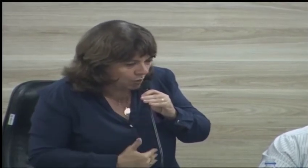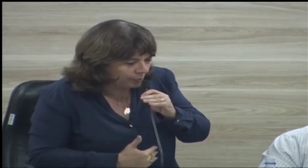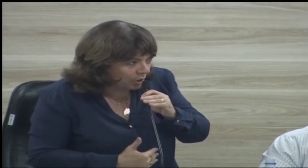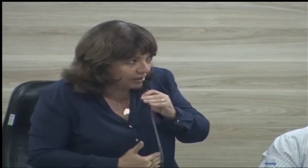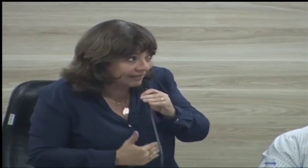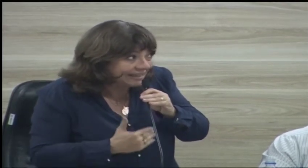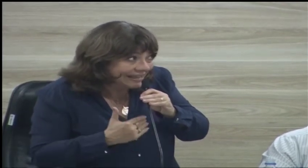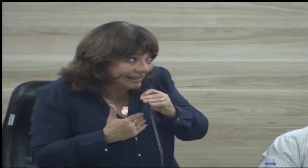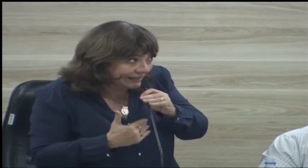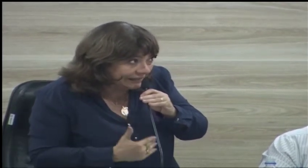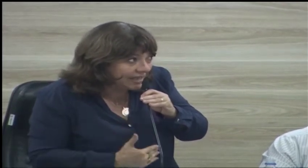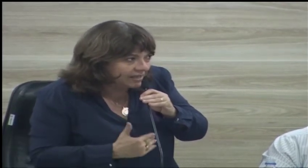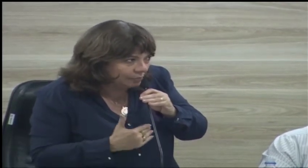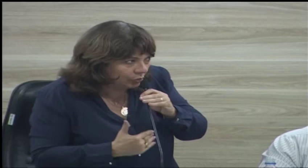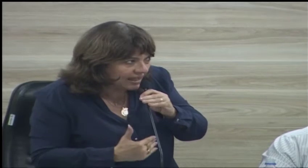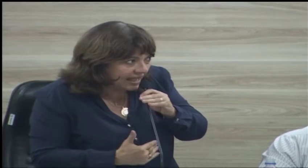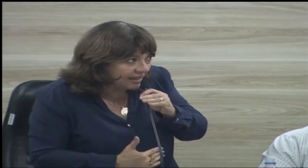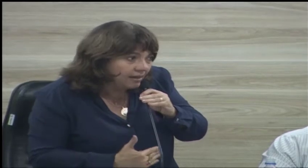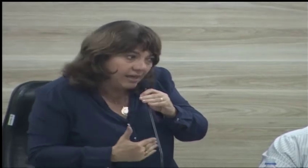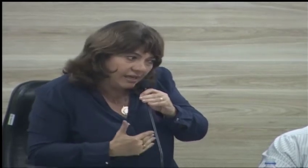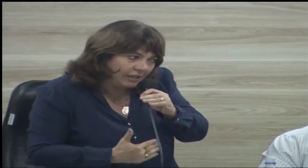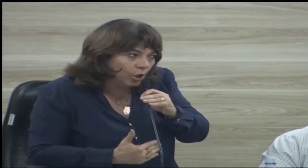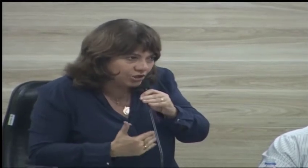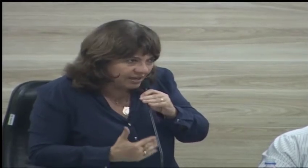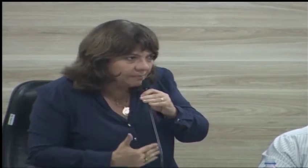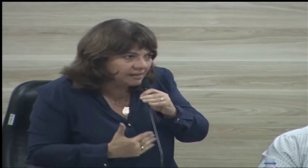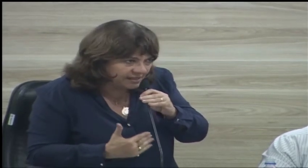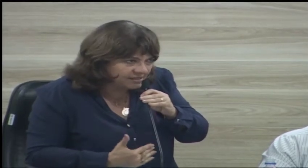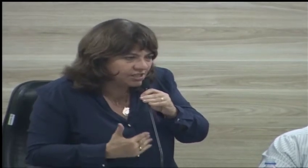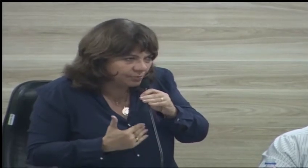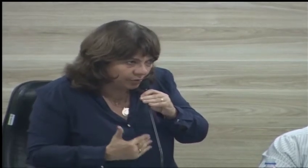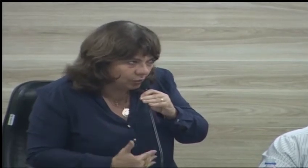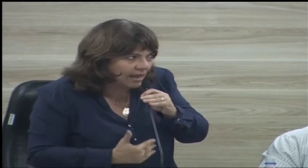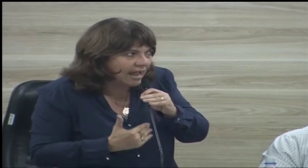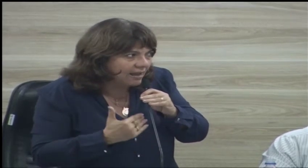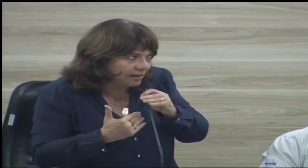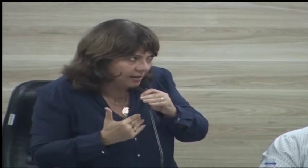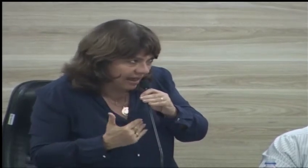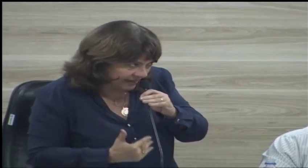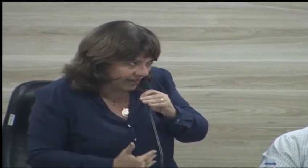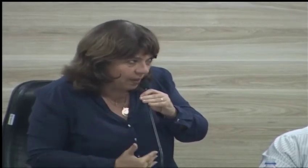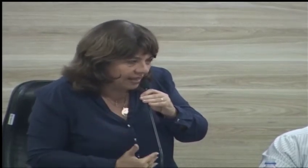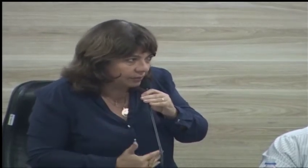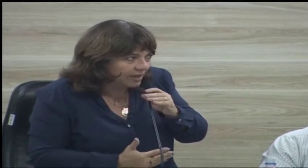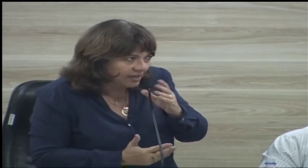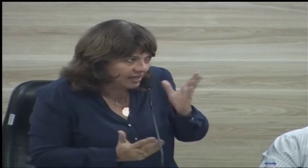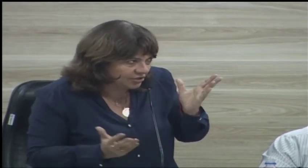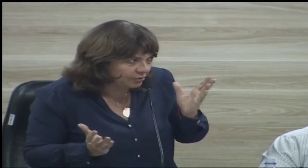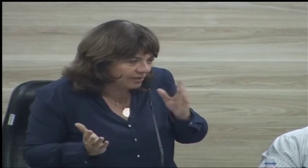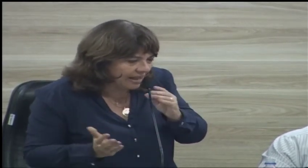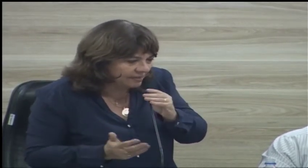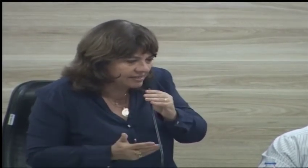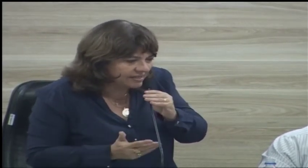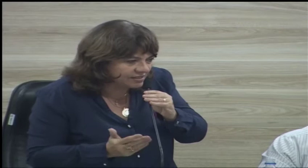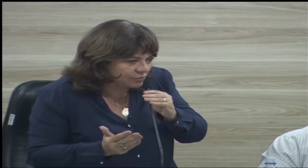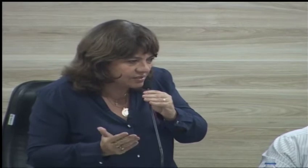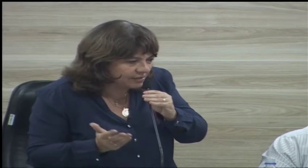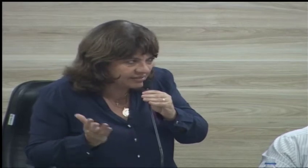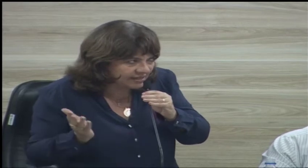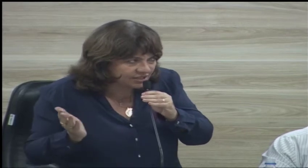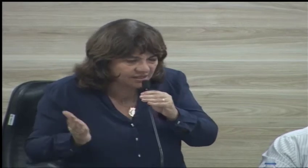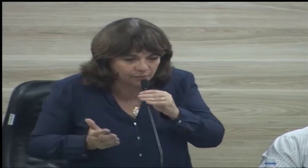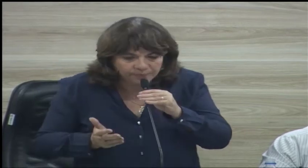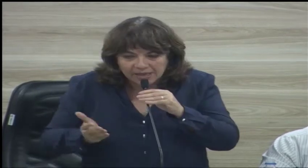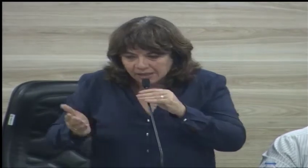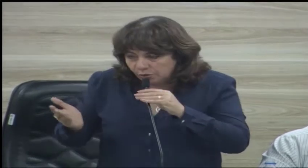não comporta e tem que mudar, e que, logicamente, que seja para um lugar adequado. E acho que não cabe assim a discussão,